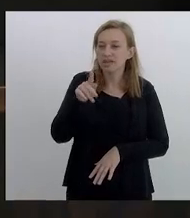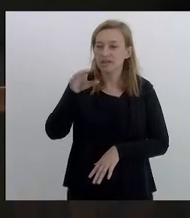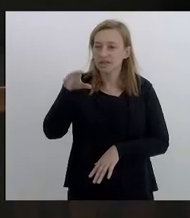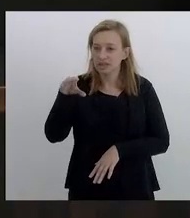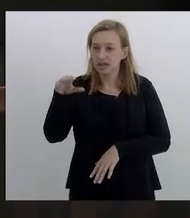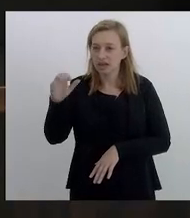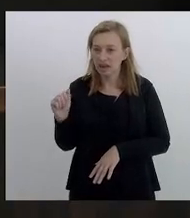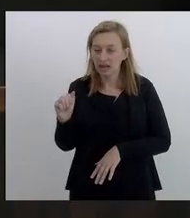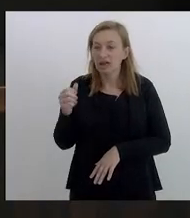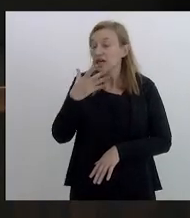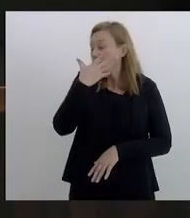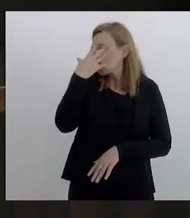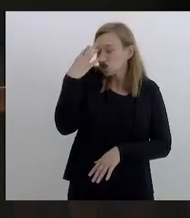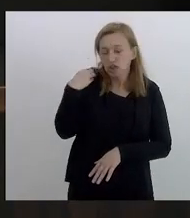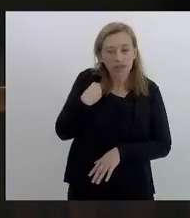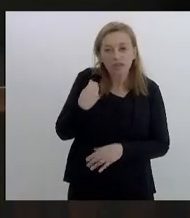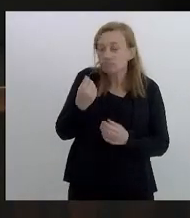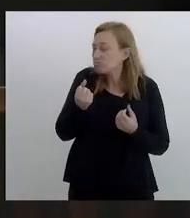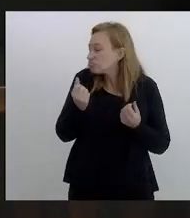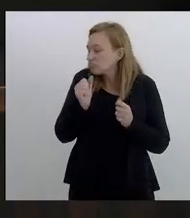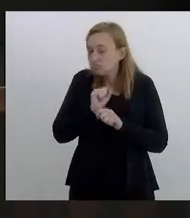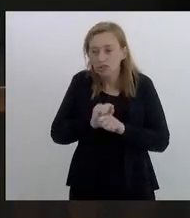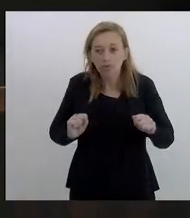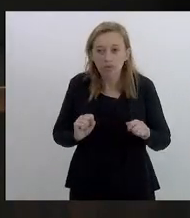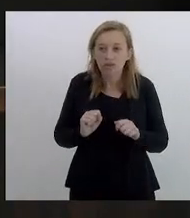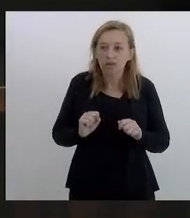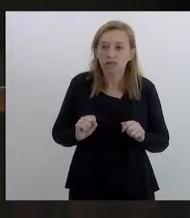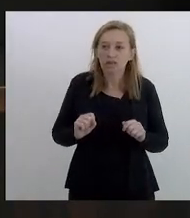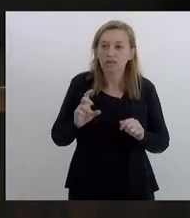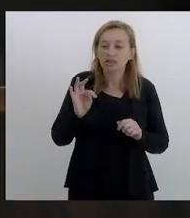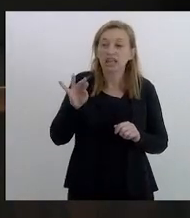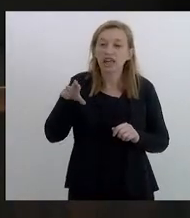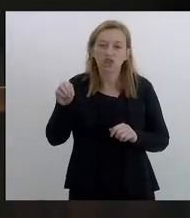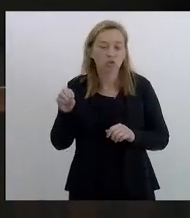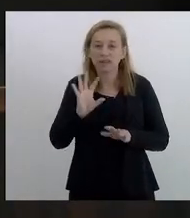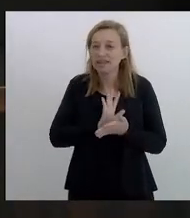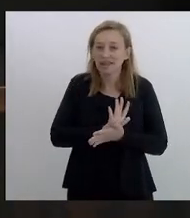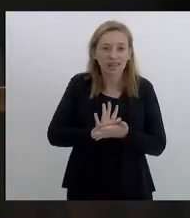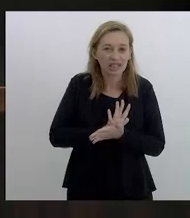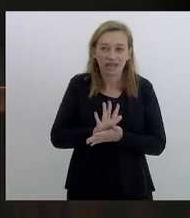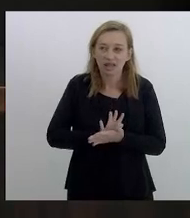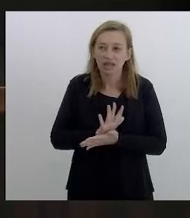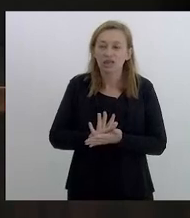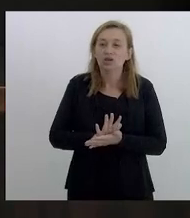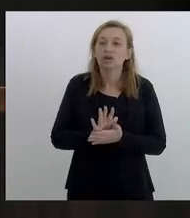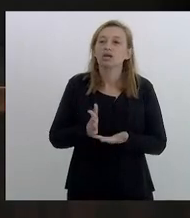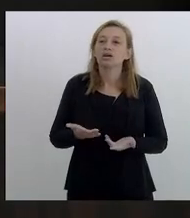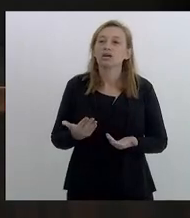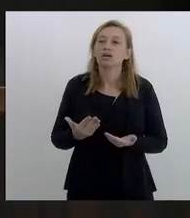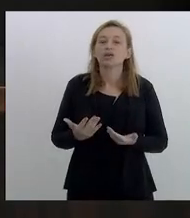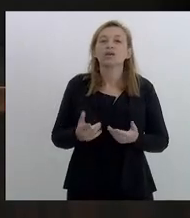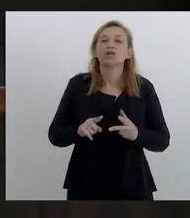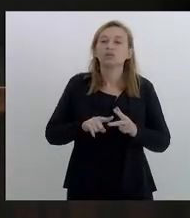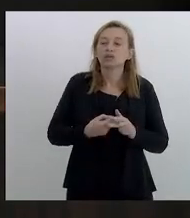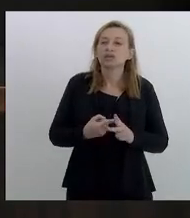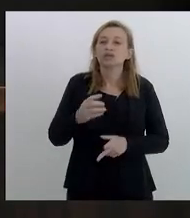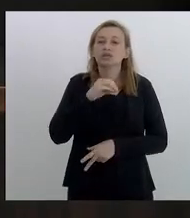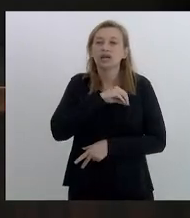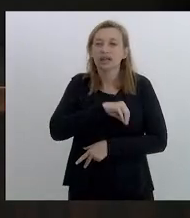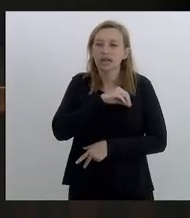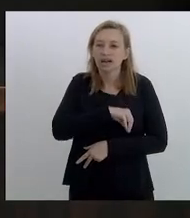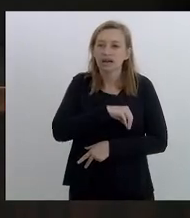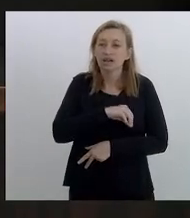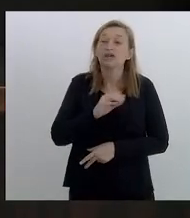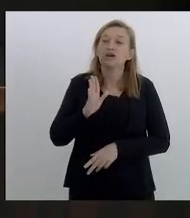Esquece, não tem possibilidade de estar teto, não tem teto. A recomposição salarial vai dar e